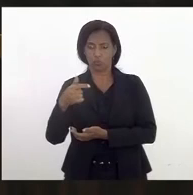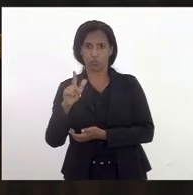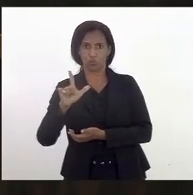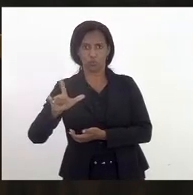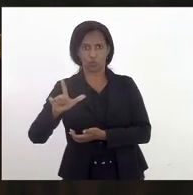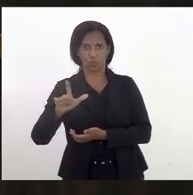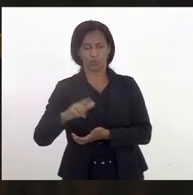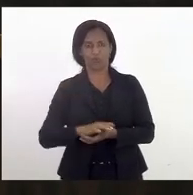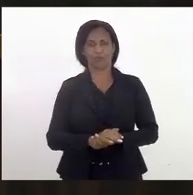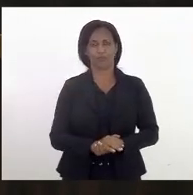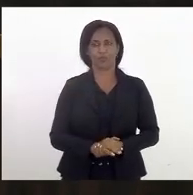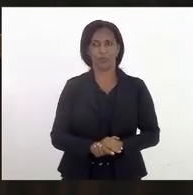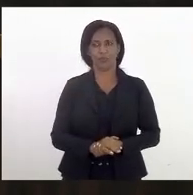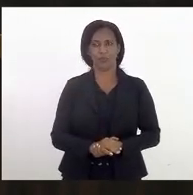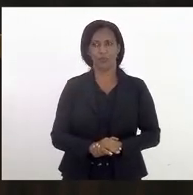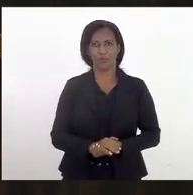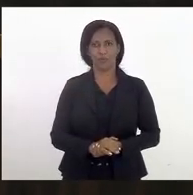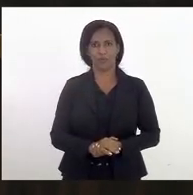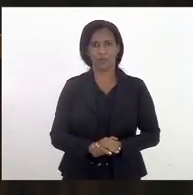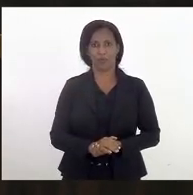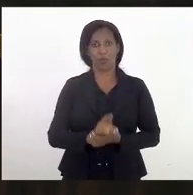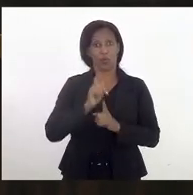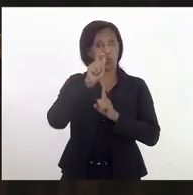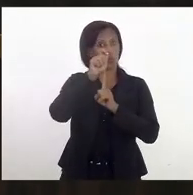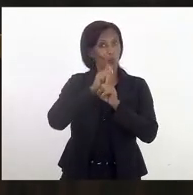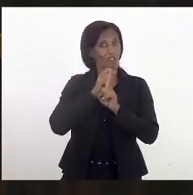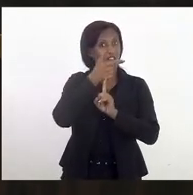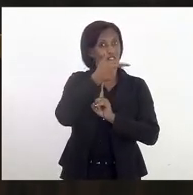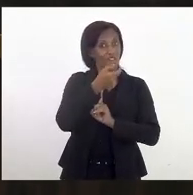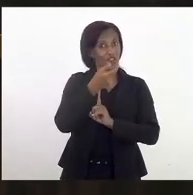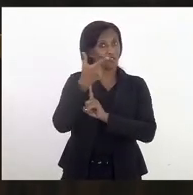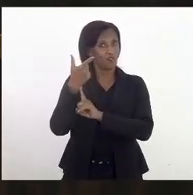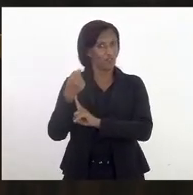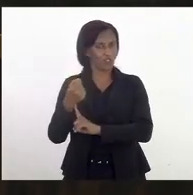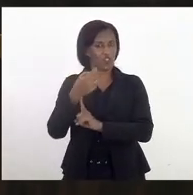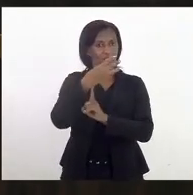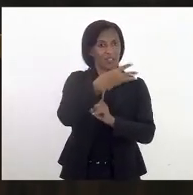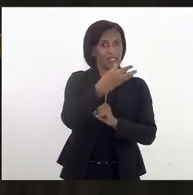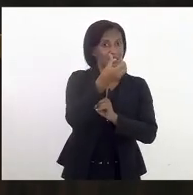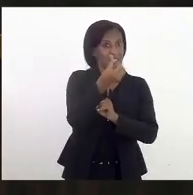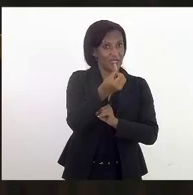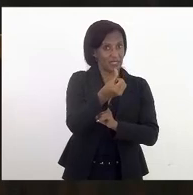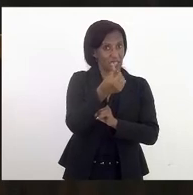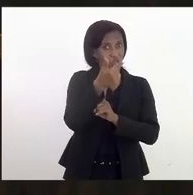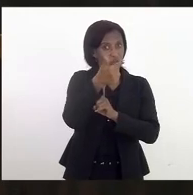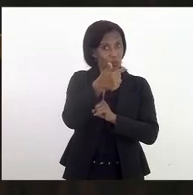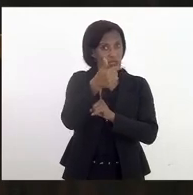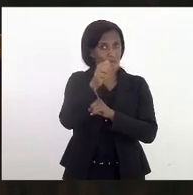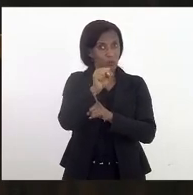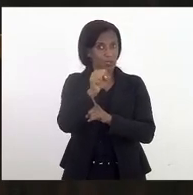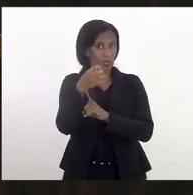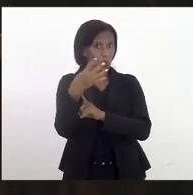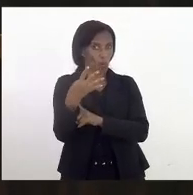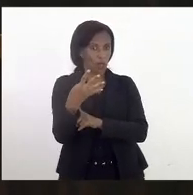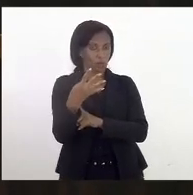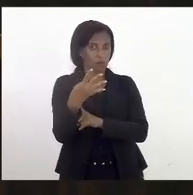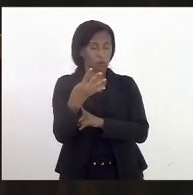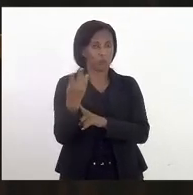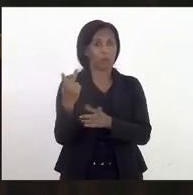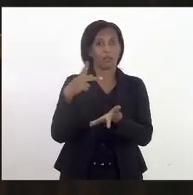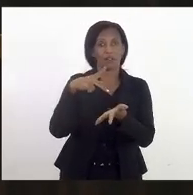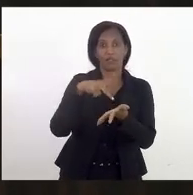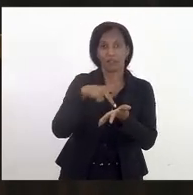de Janeiro a Júnior de 20 36 284 na verdade